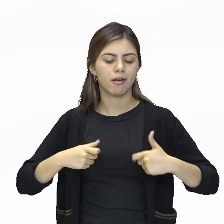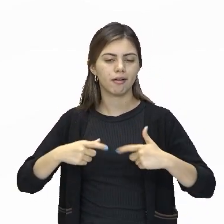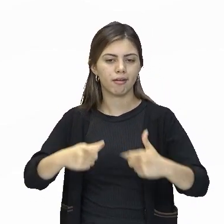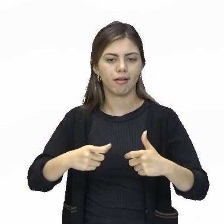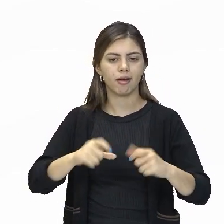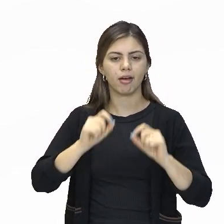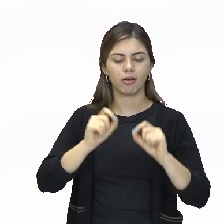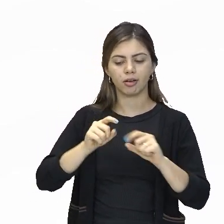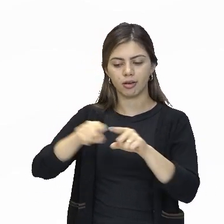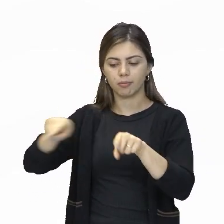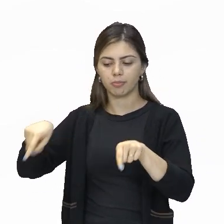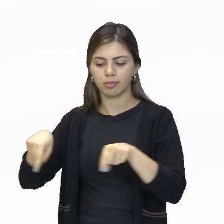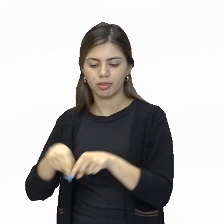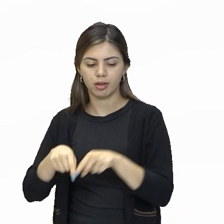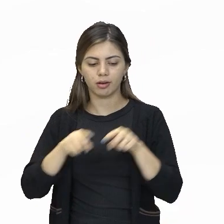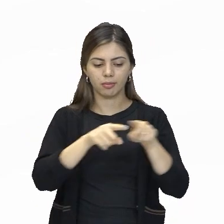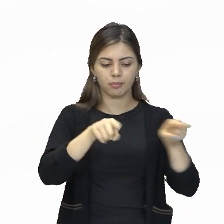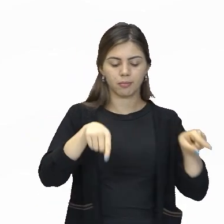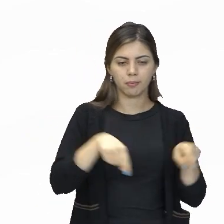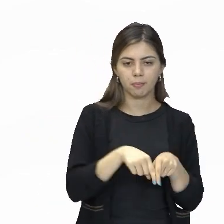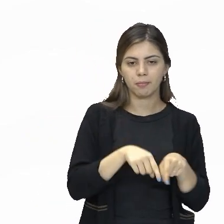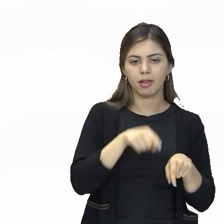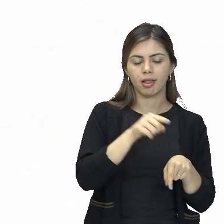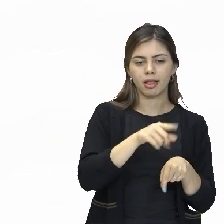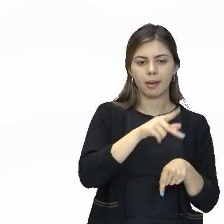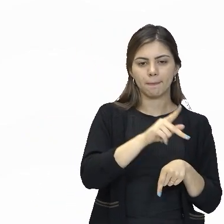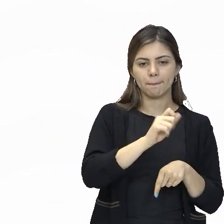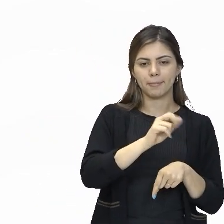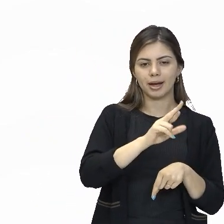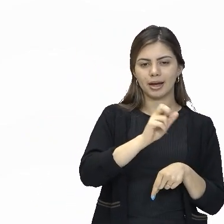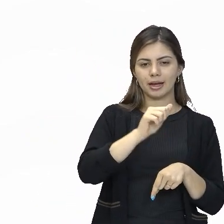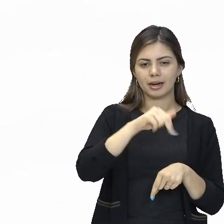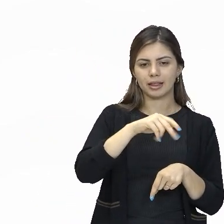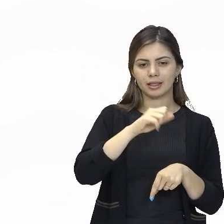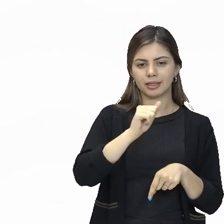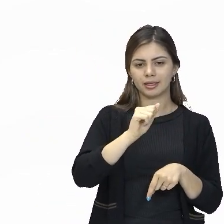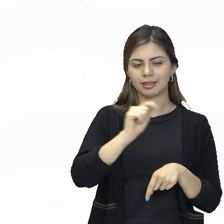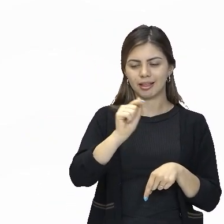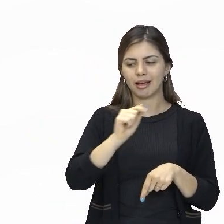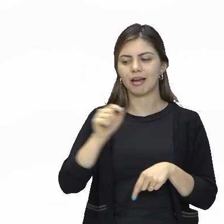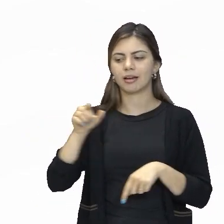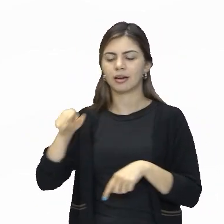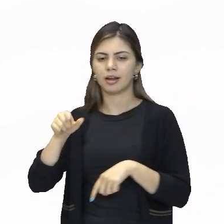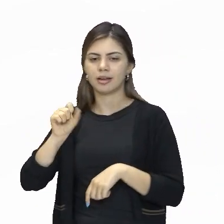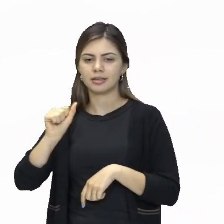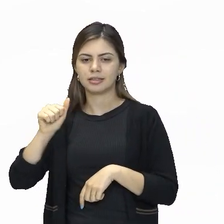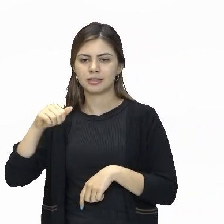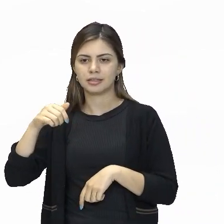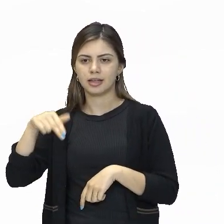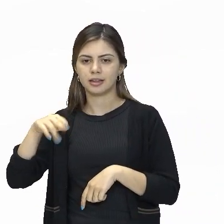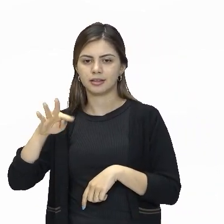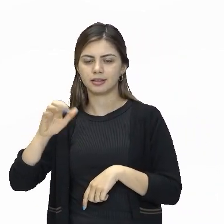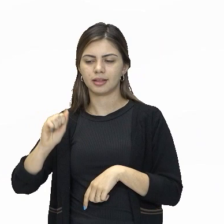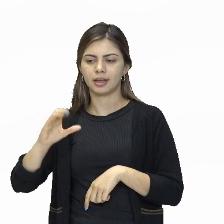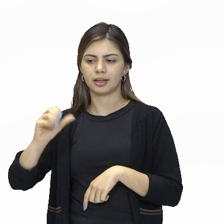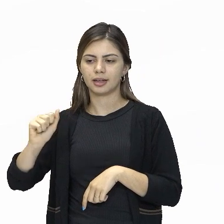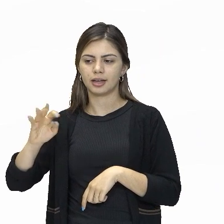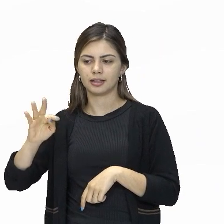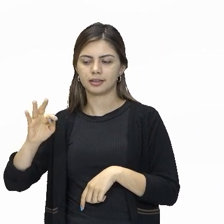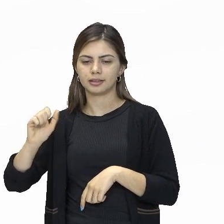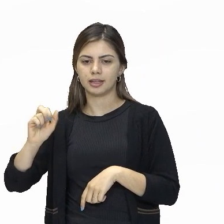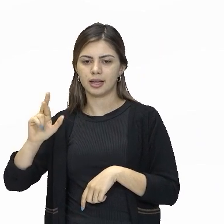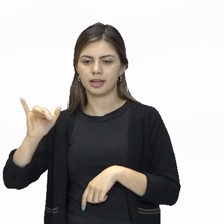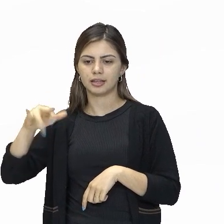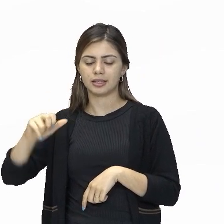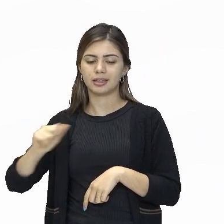terras entre Paraná e Santa Catarina por causa da construção de uma estrada de ferro que ligava